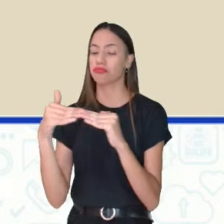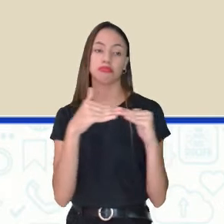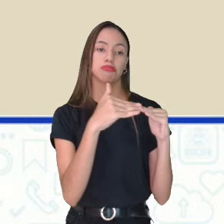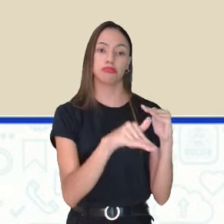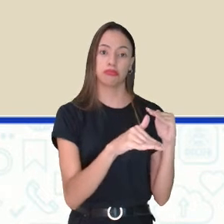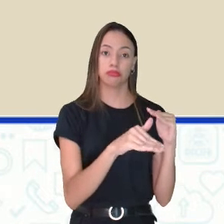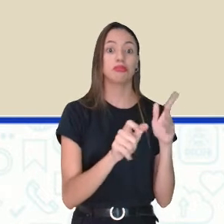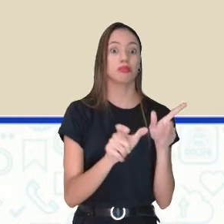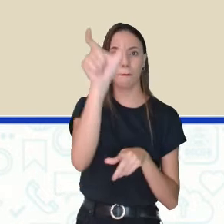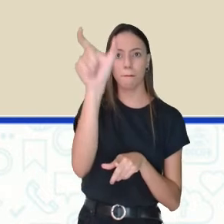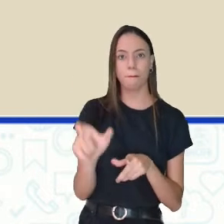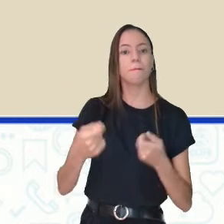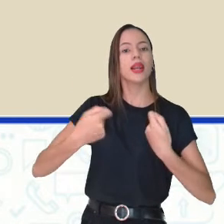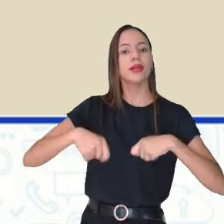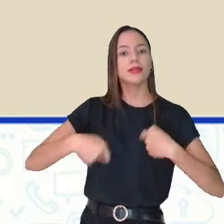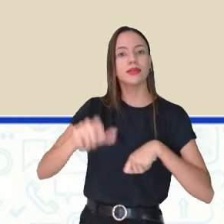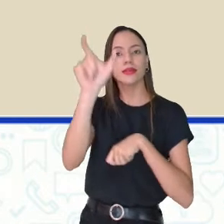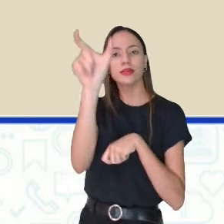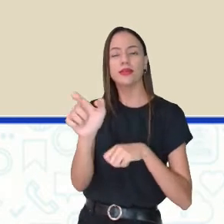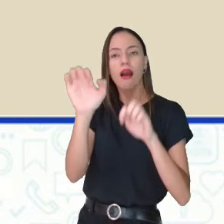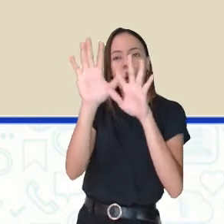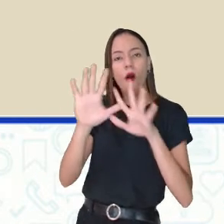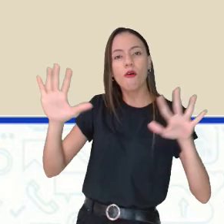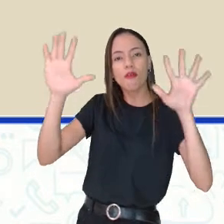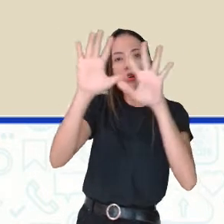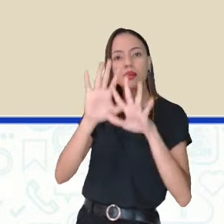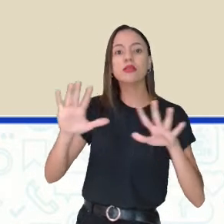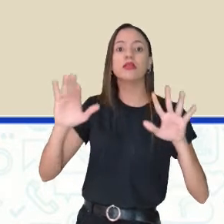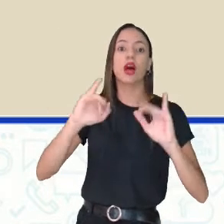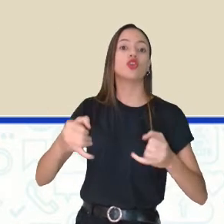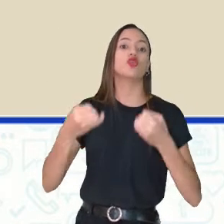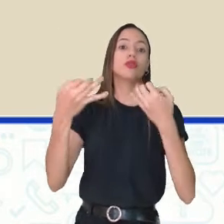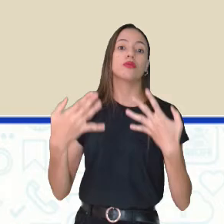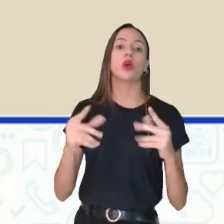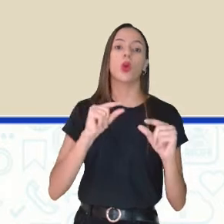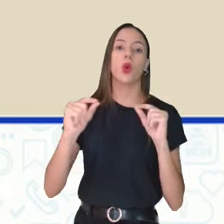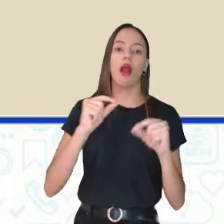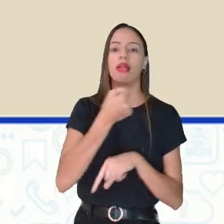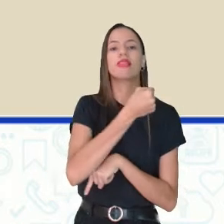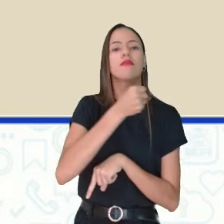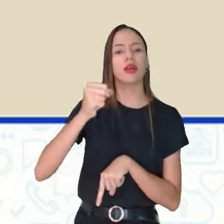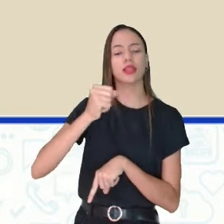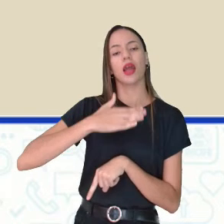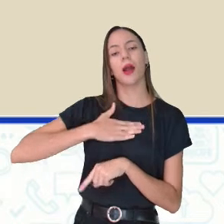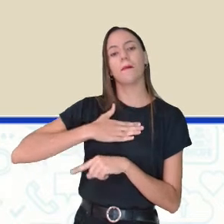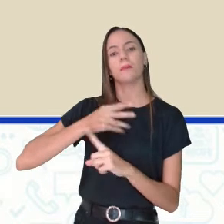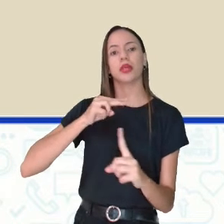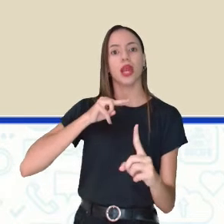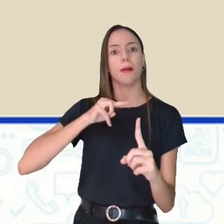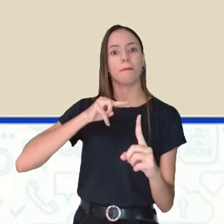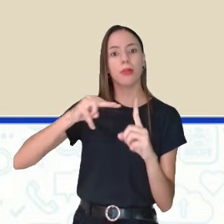convencido, justificando o trabalho de uma argumentação para defender de modo